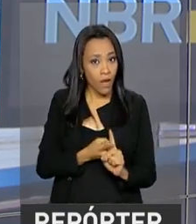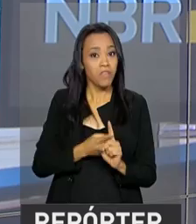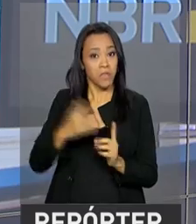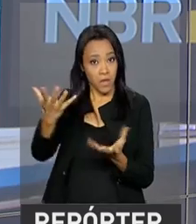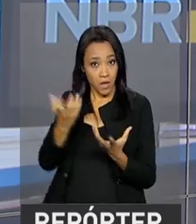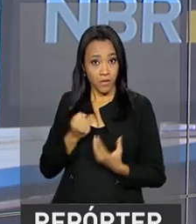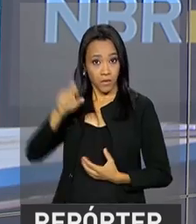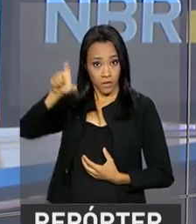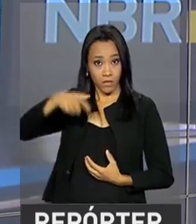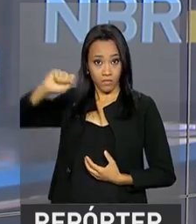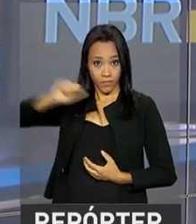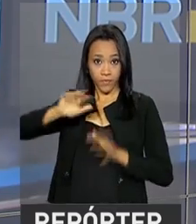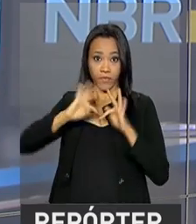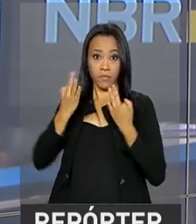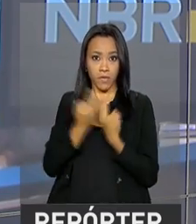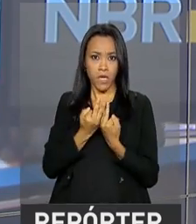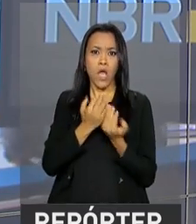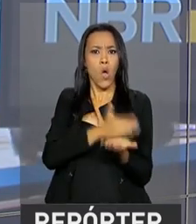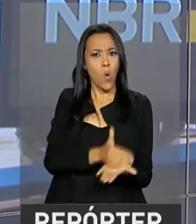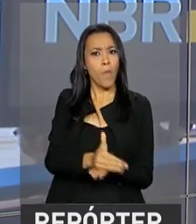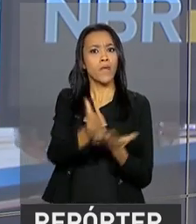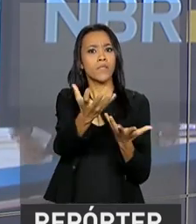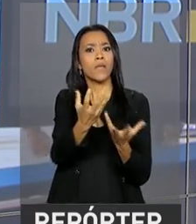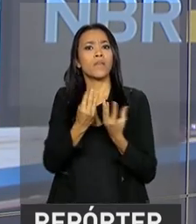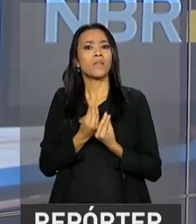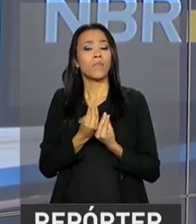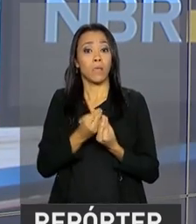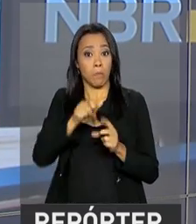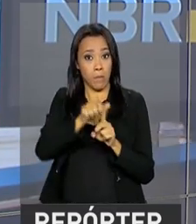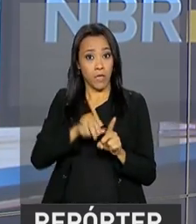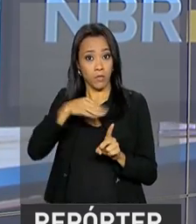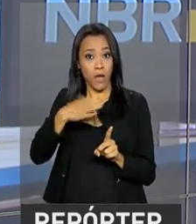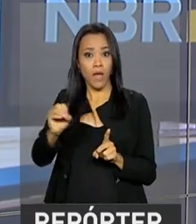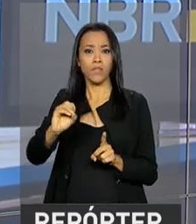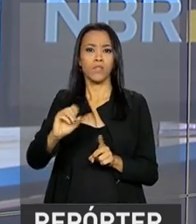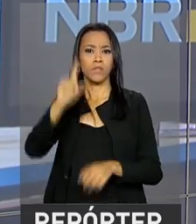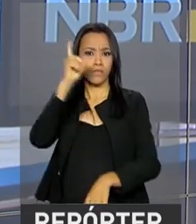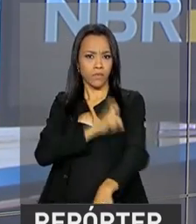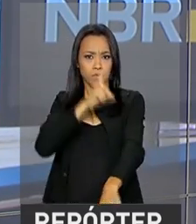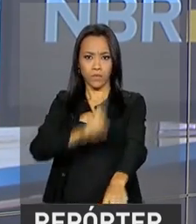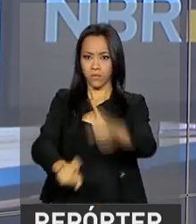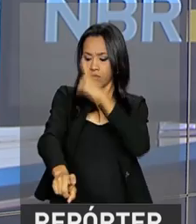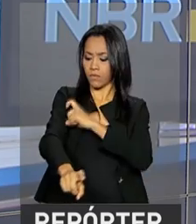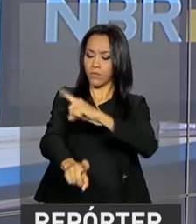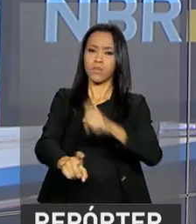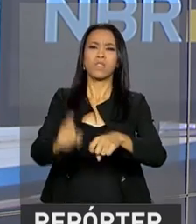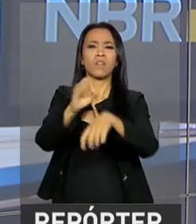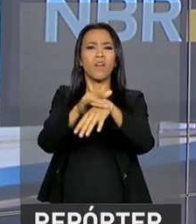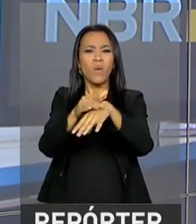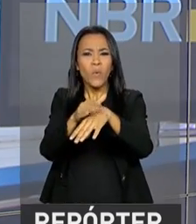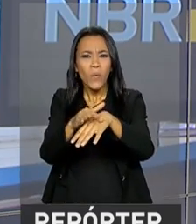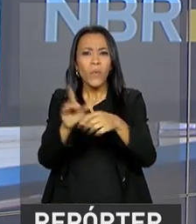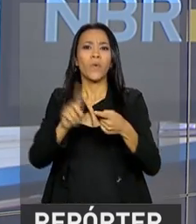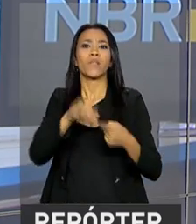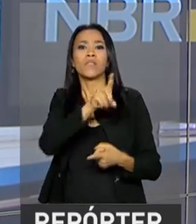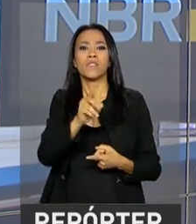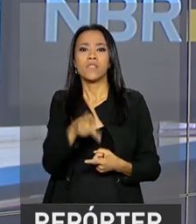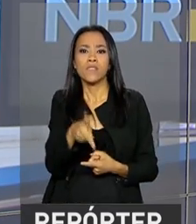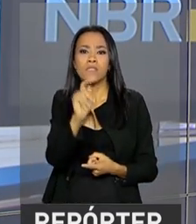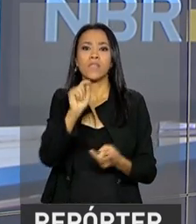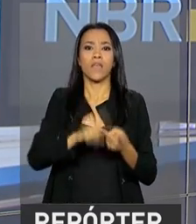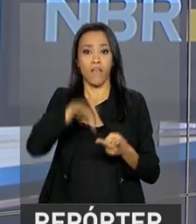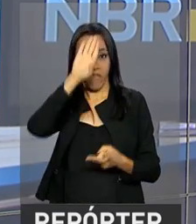Bolsa Família começam a receber em março repelentes contra o mosquito que transmite dengue zica e